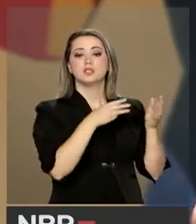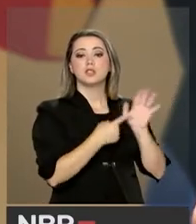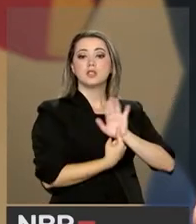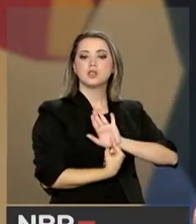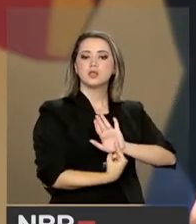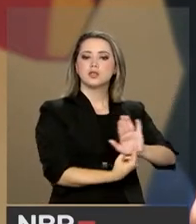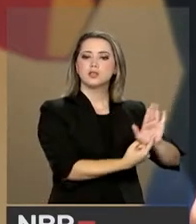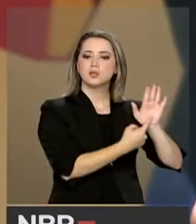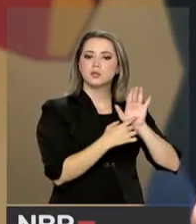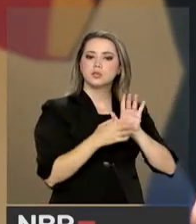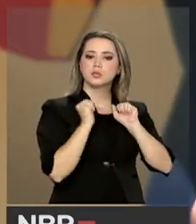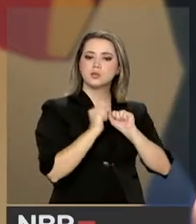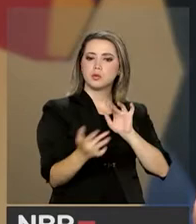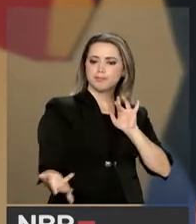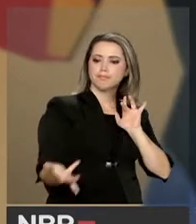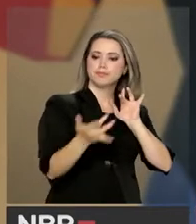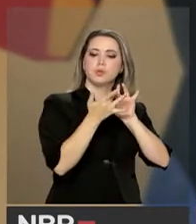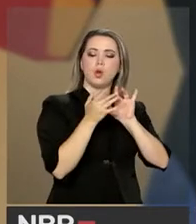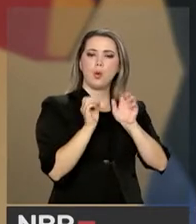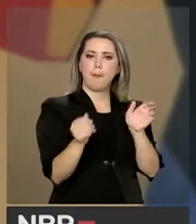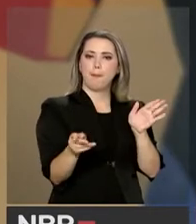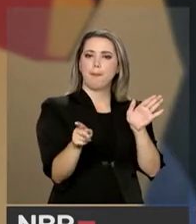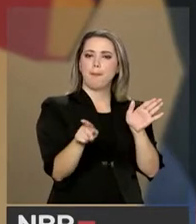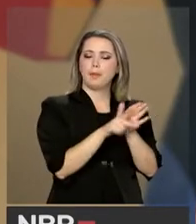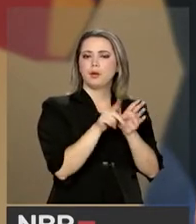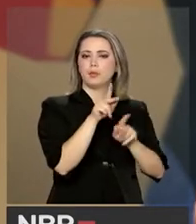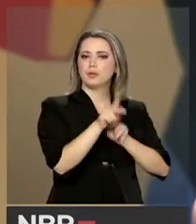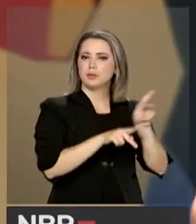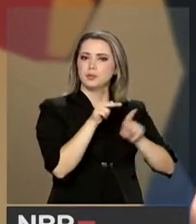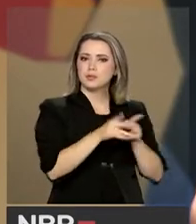exposições interativas e mais